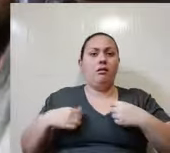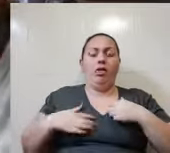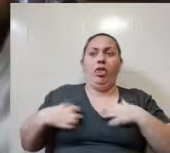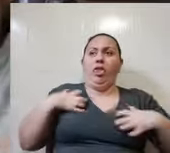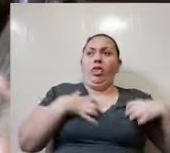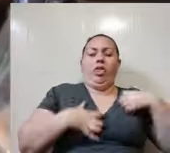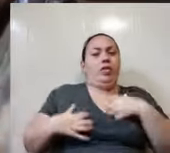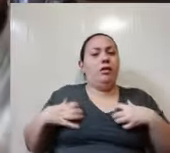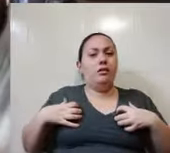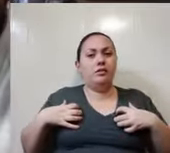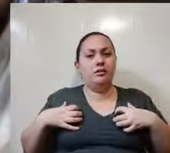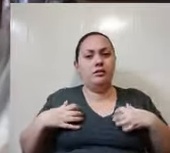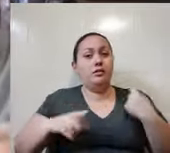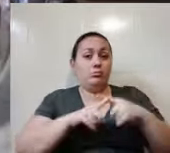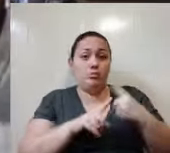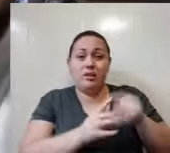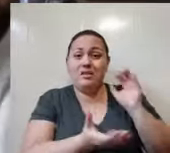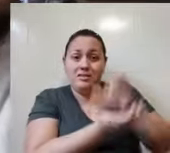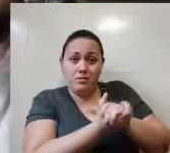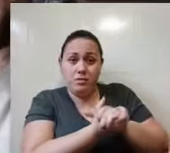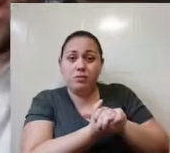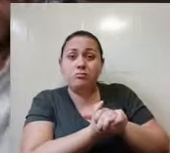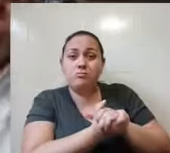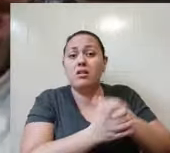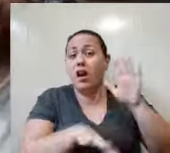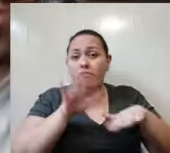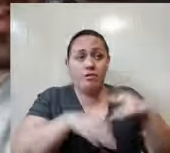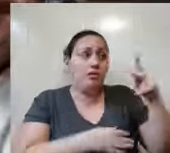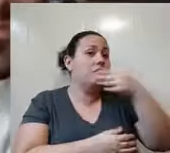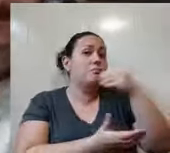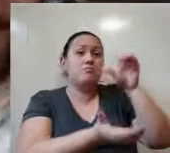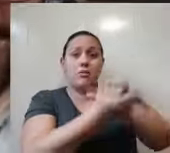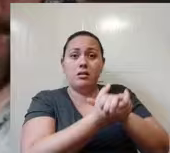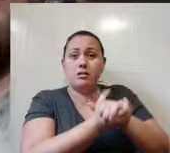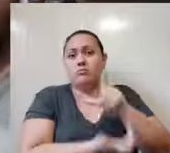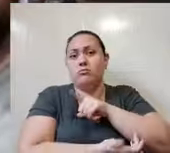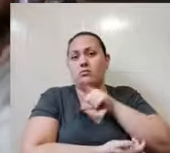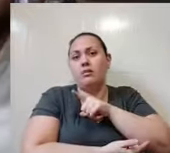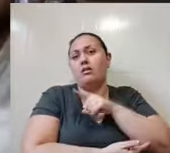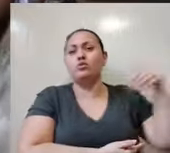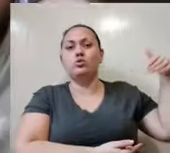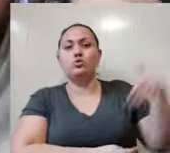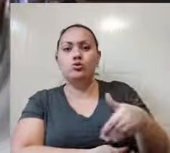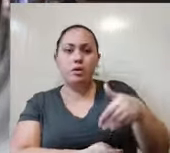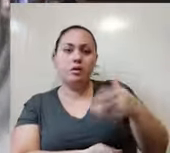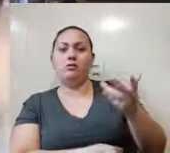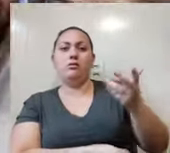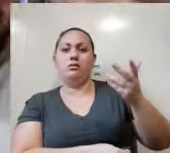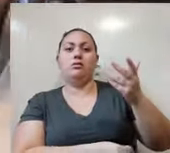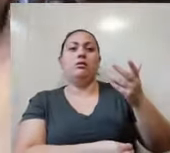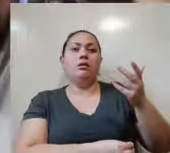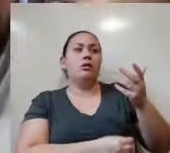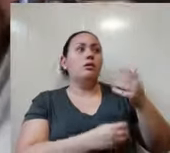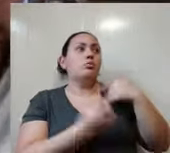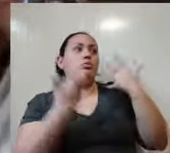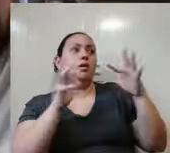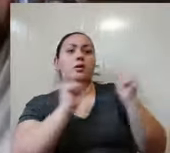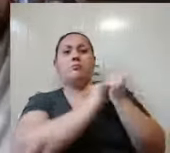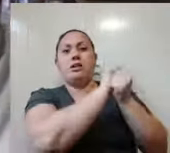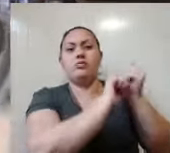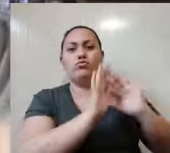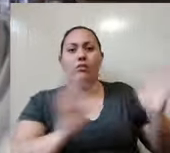momento. Porque no casamento vai ter um dia que o teu marido vai estar de bafo e tu não vai querer dar um beijo nele. Porque um dia teus filhos vão estar pentelhando tanto o